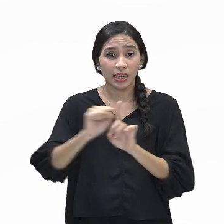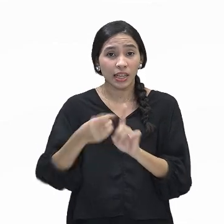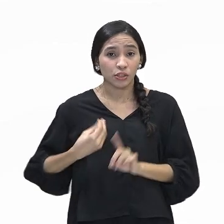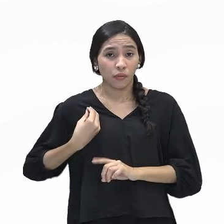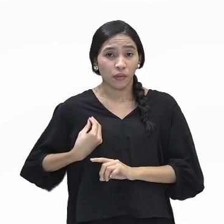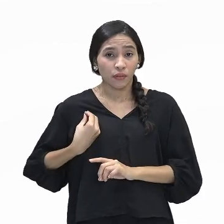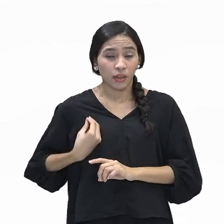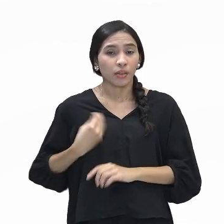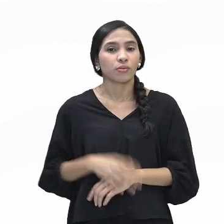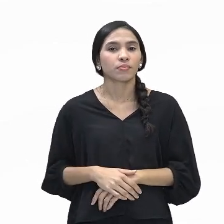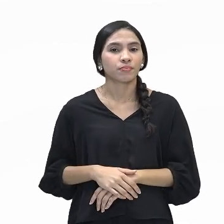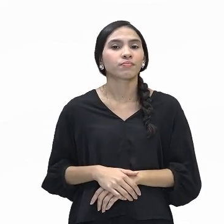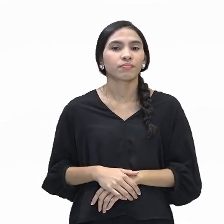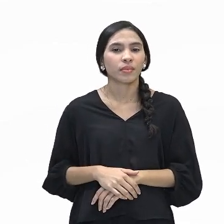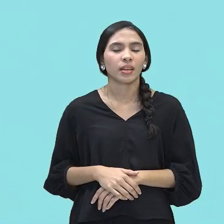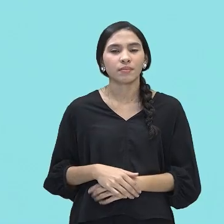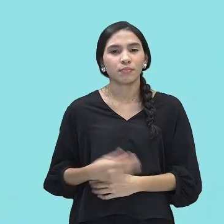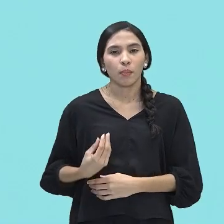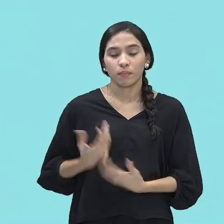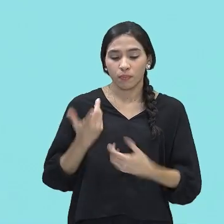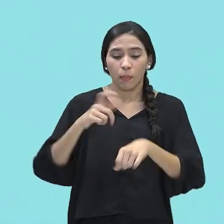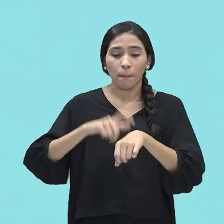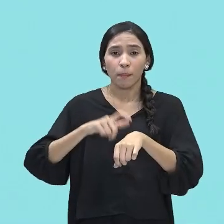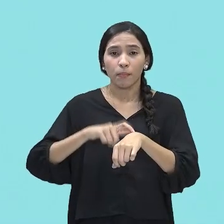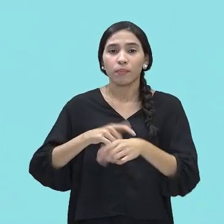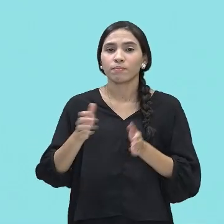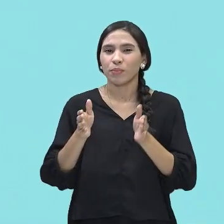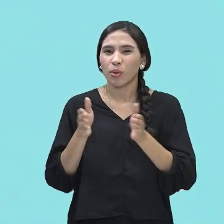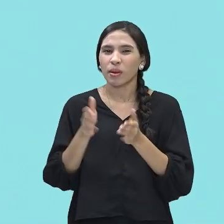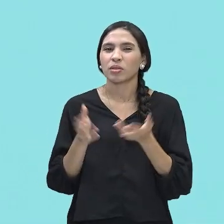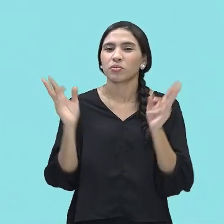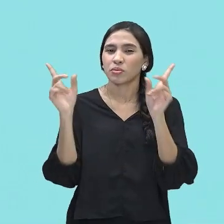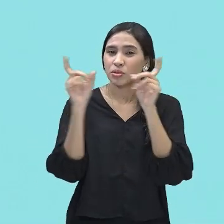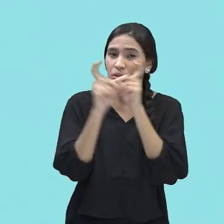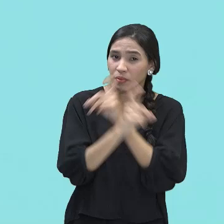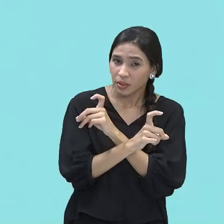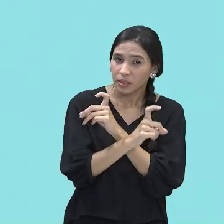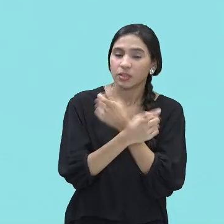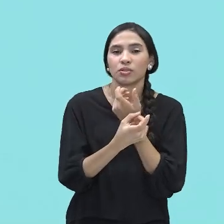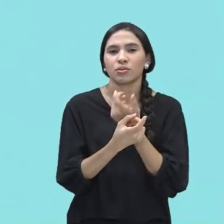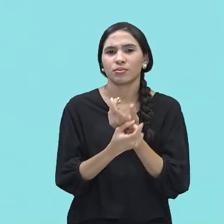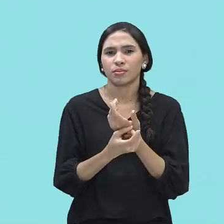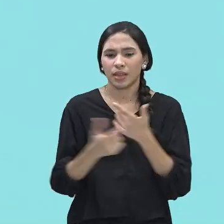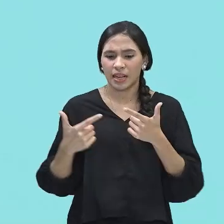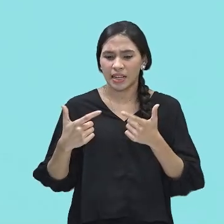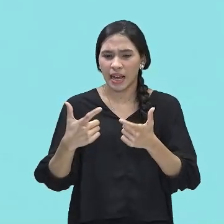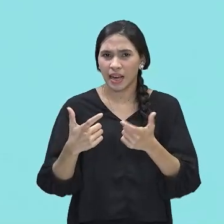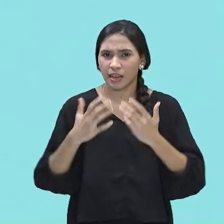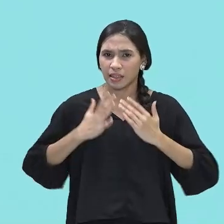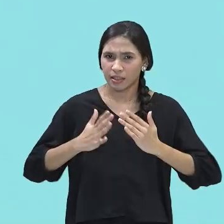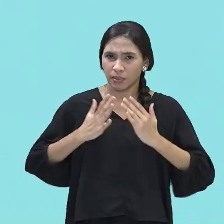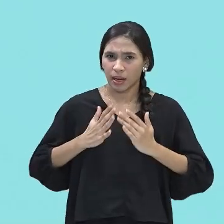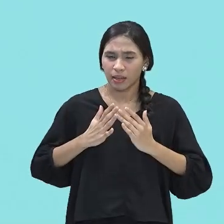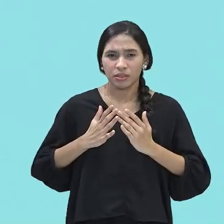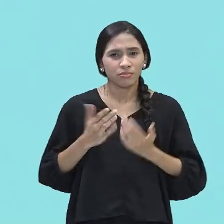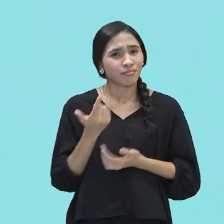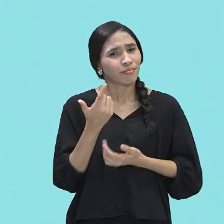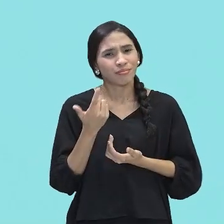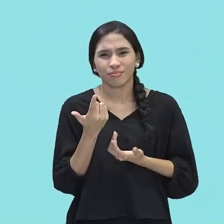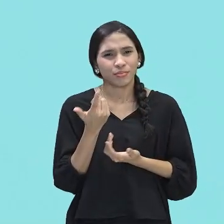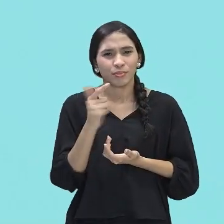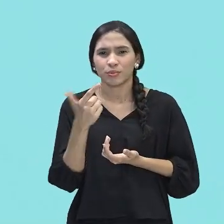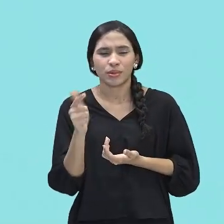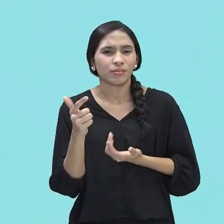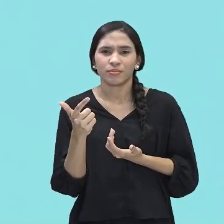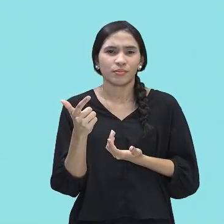pode imaginar que era um momento conturbado, né? Quem vive tranquilo num período de guerra, mesmo que a guerra não esteja aqui no nosso país, a gente sabe